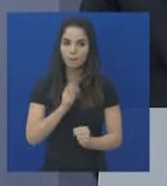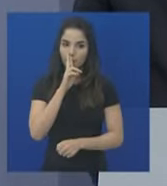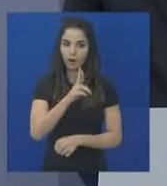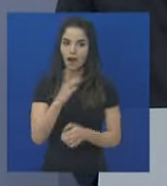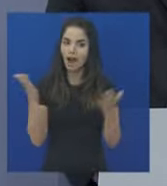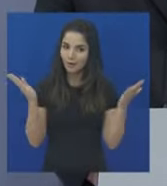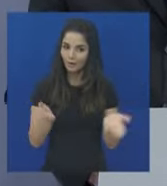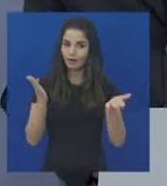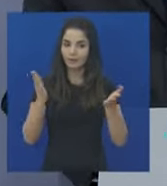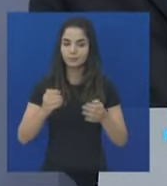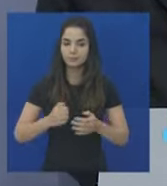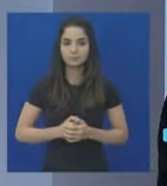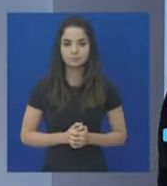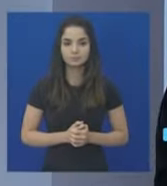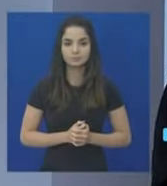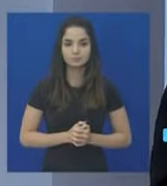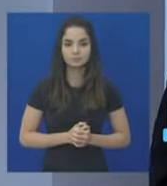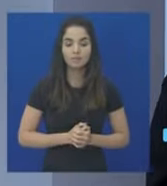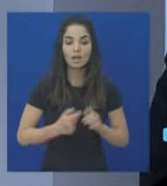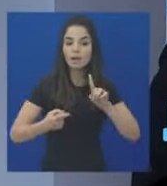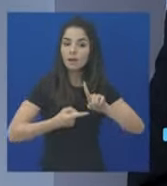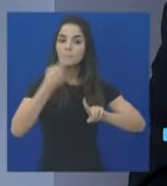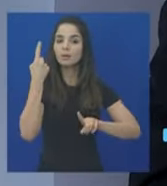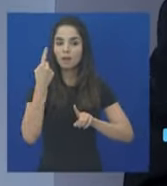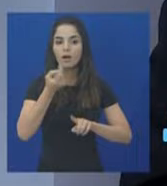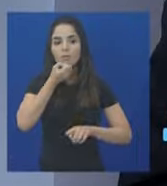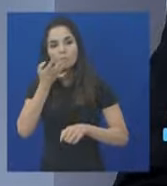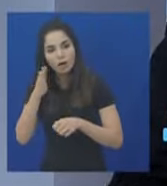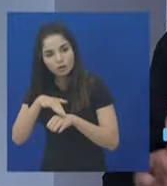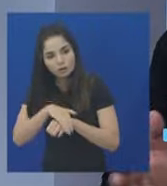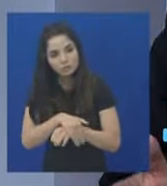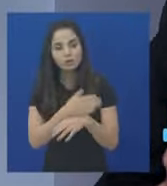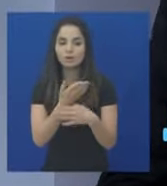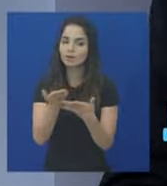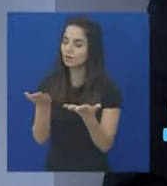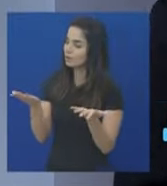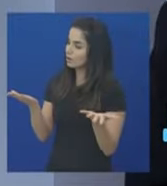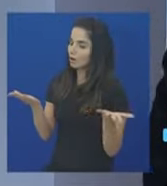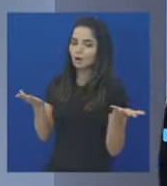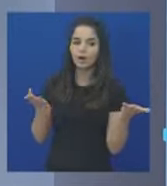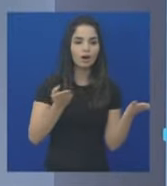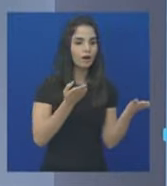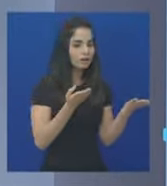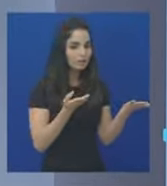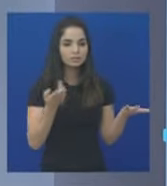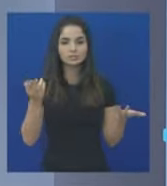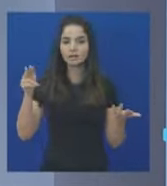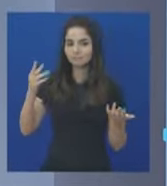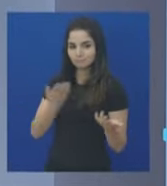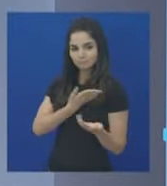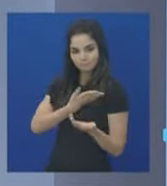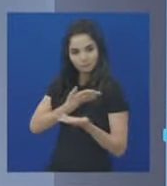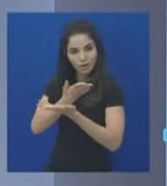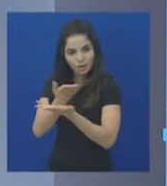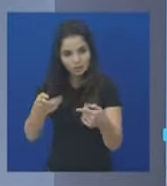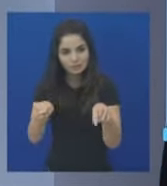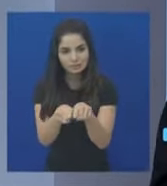passa a partir de agora, Valer. Primeiro, quero dar uma boa noite ao Jânio, ao Paulo César, a você